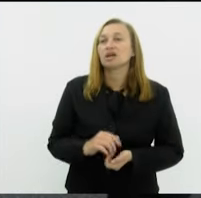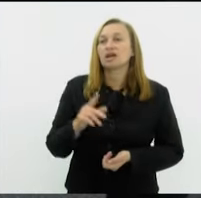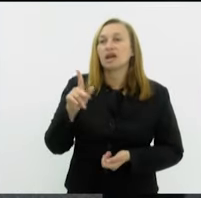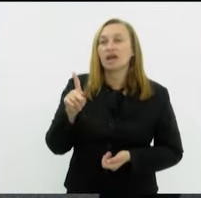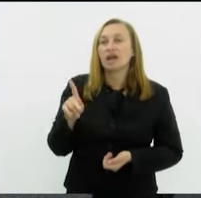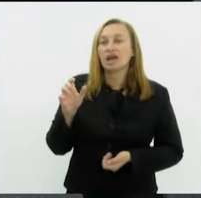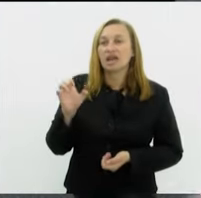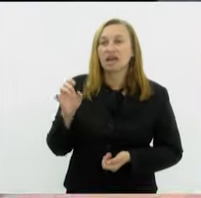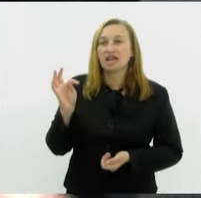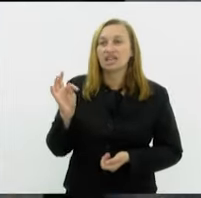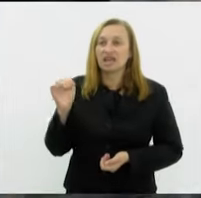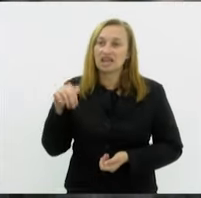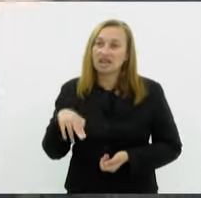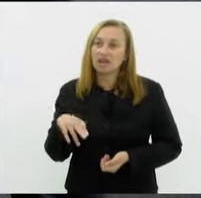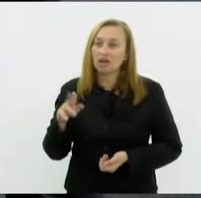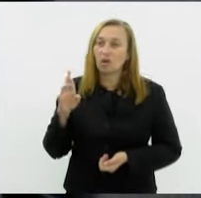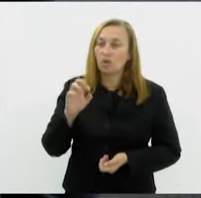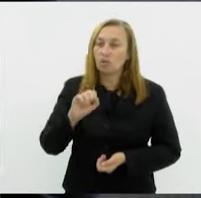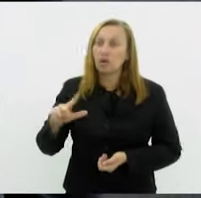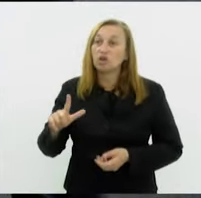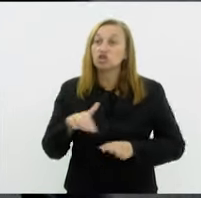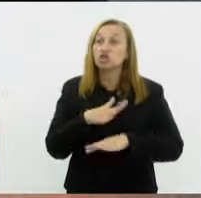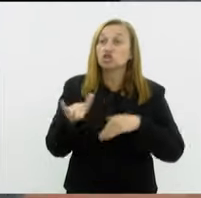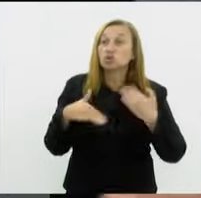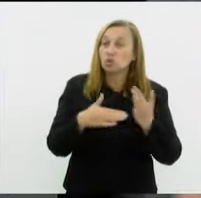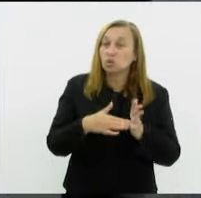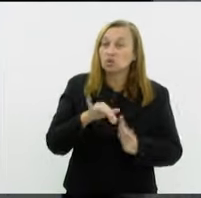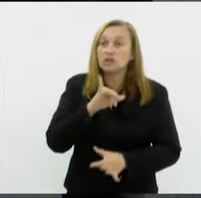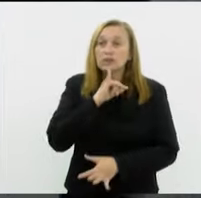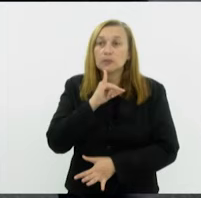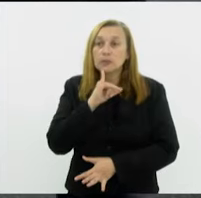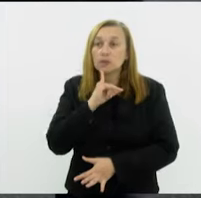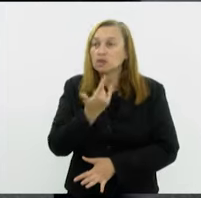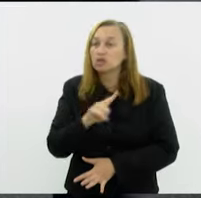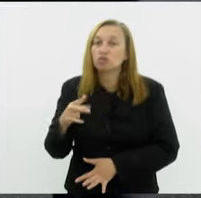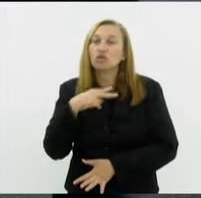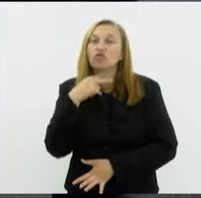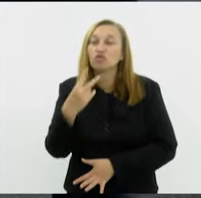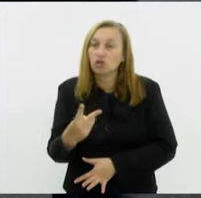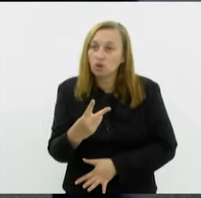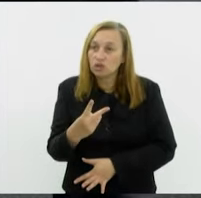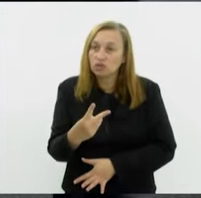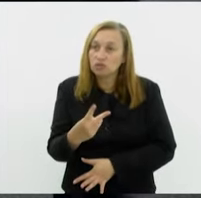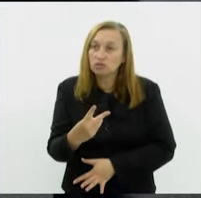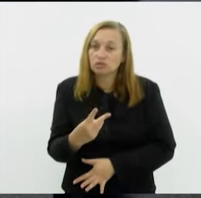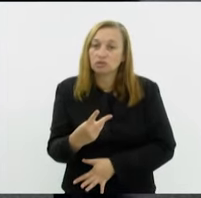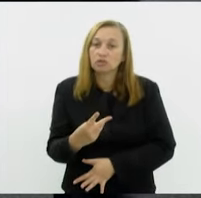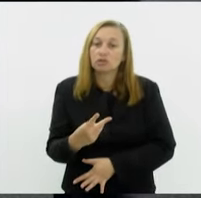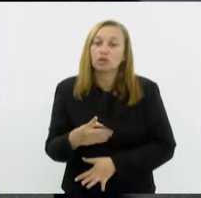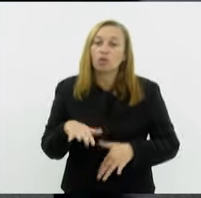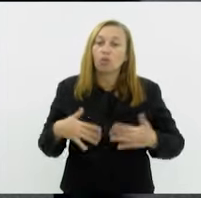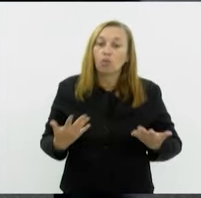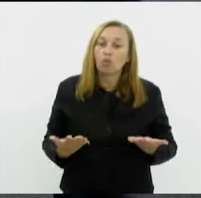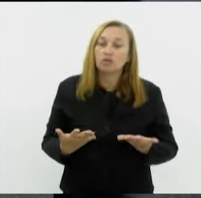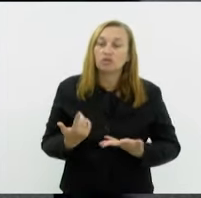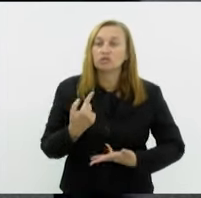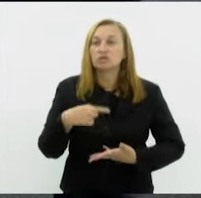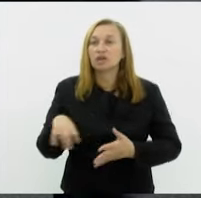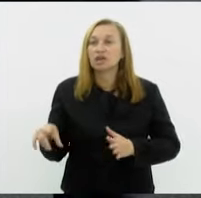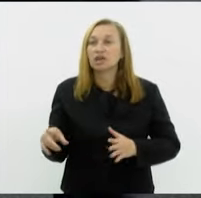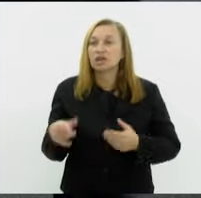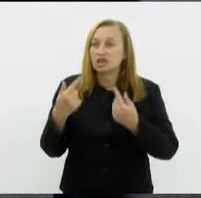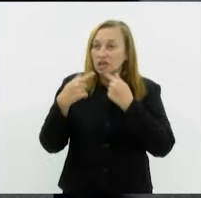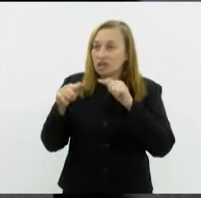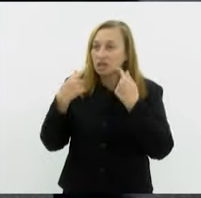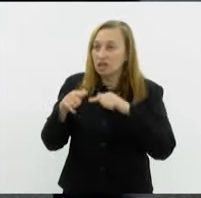Romeu, a família daqueles e daquelas que, infelizmente, não tem voz e não tem vez quando vai criticar